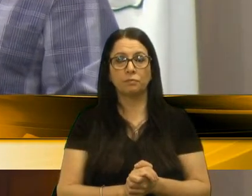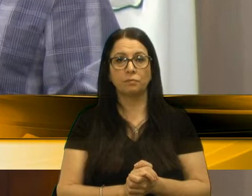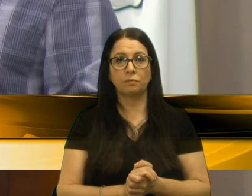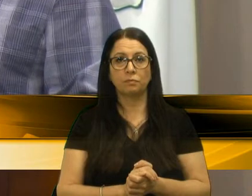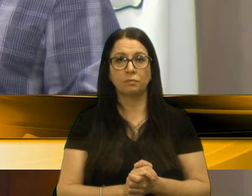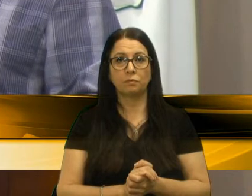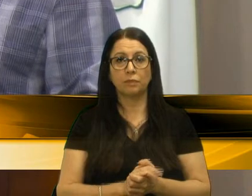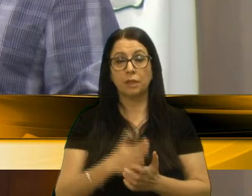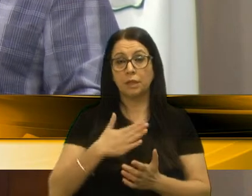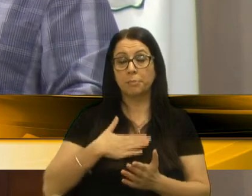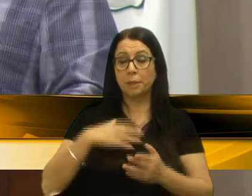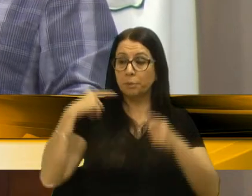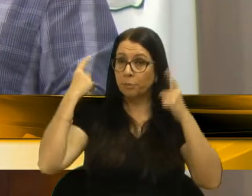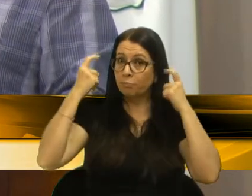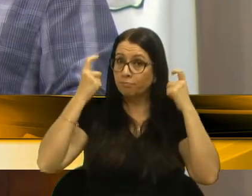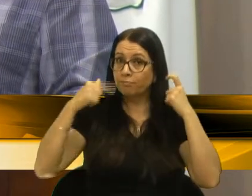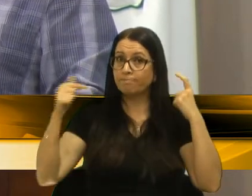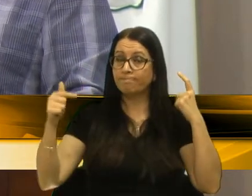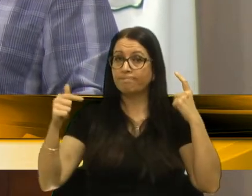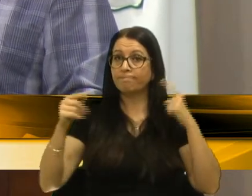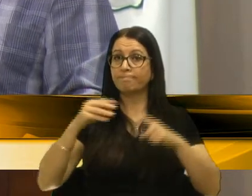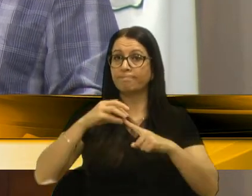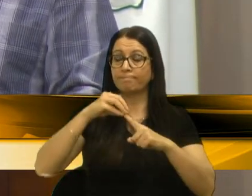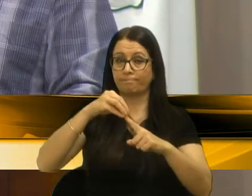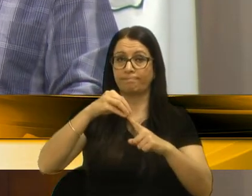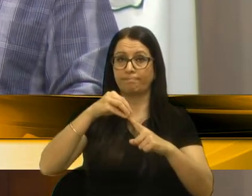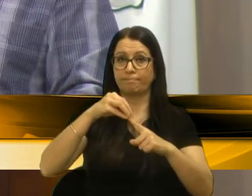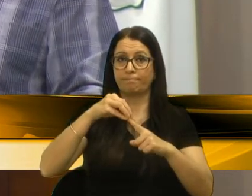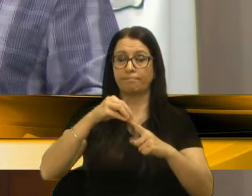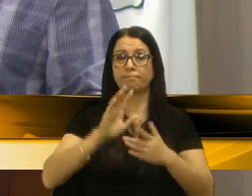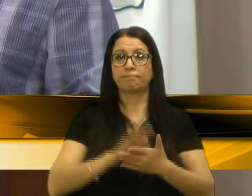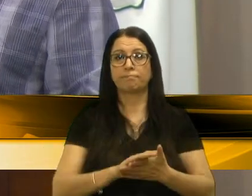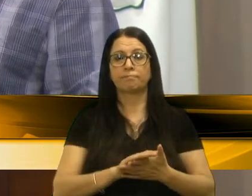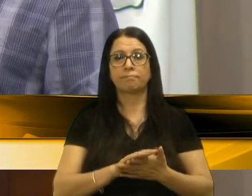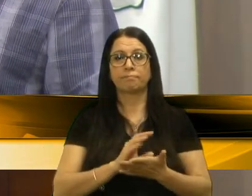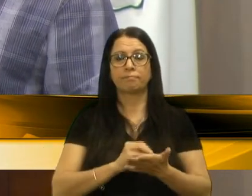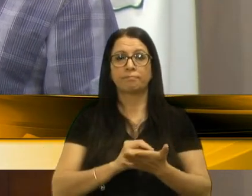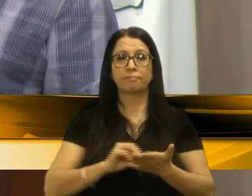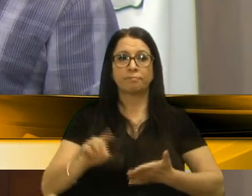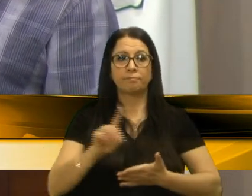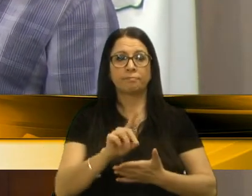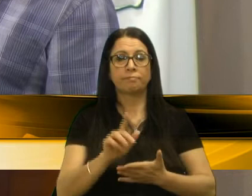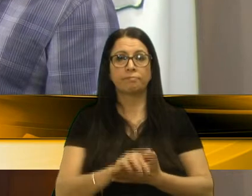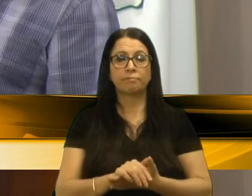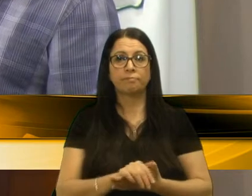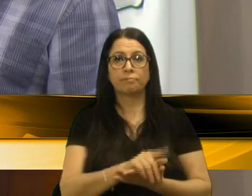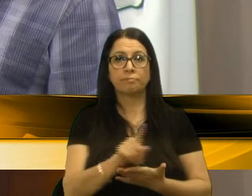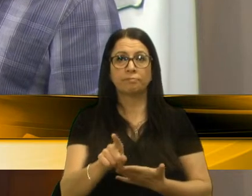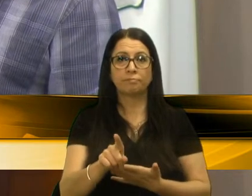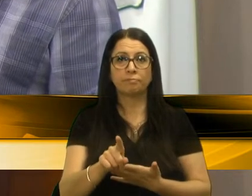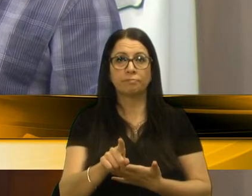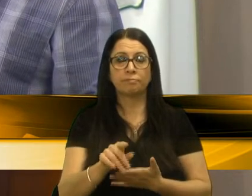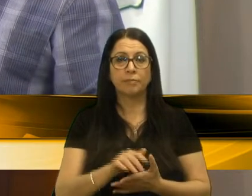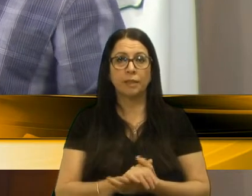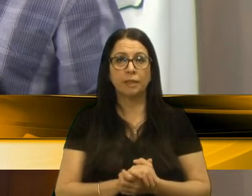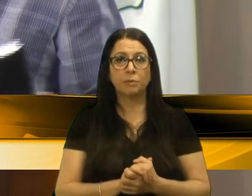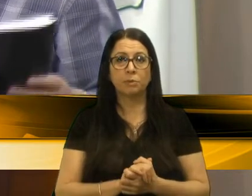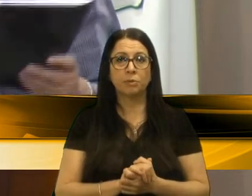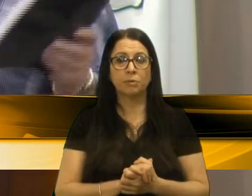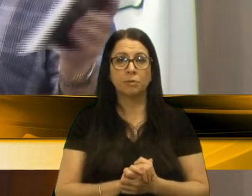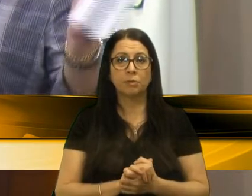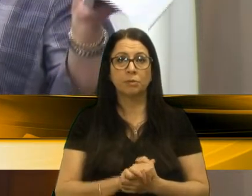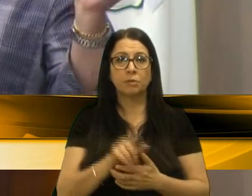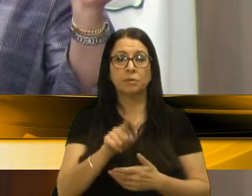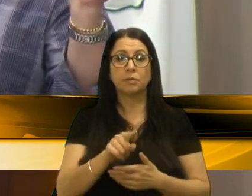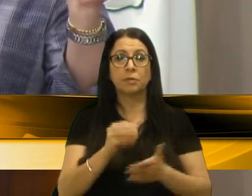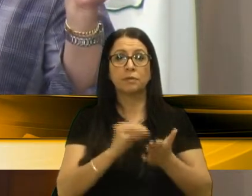a minha preocupação principal é a falta de caráter desse governo, vereador. Porque